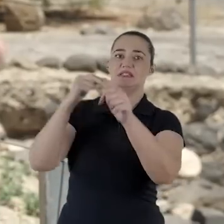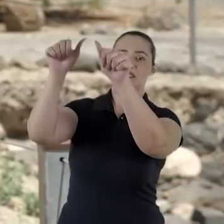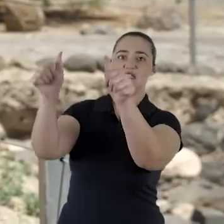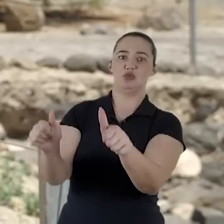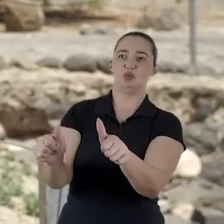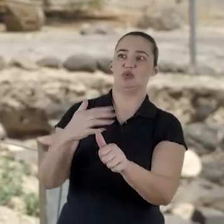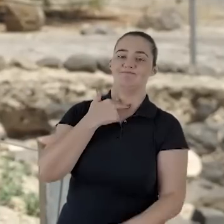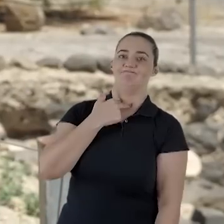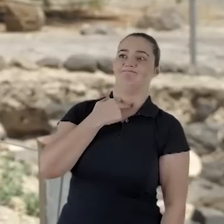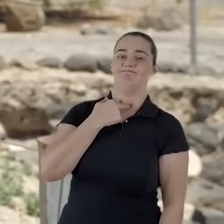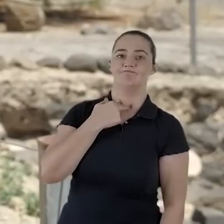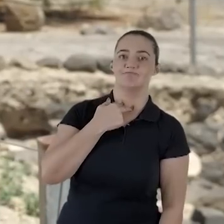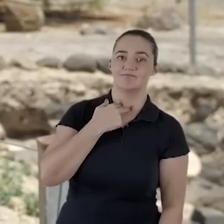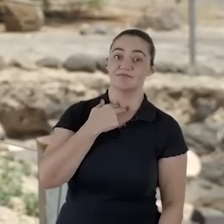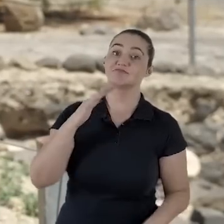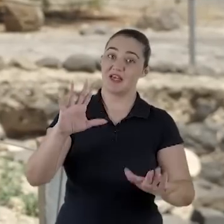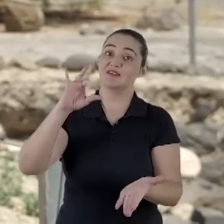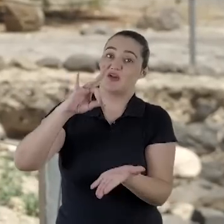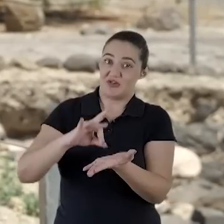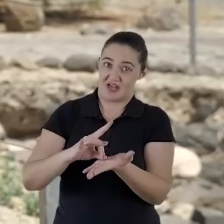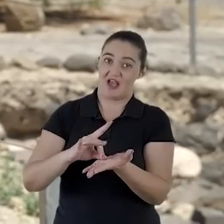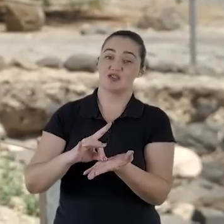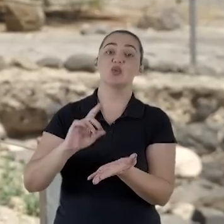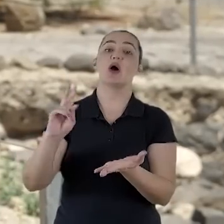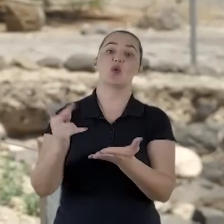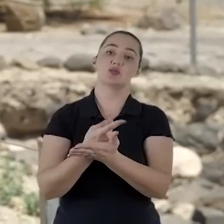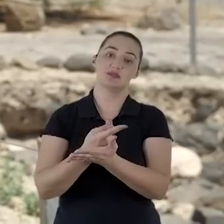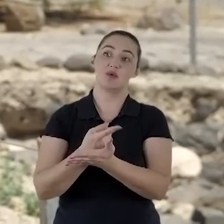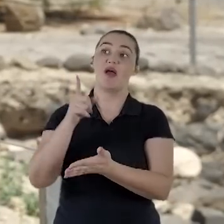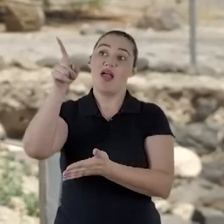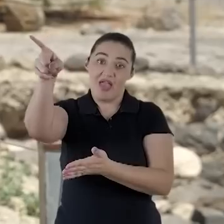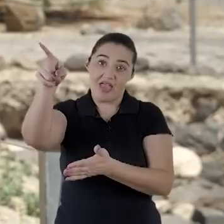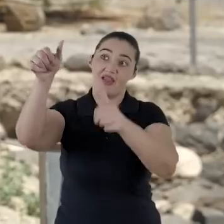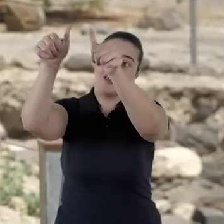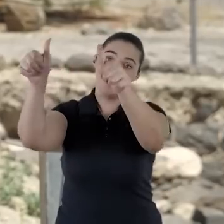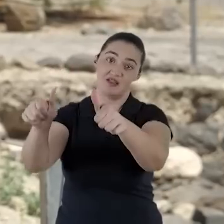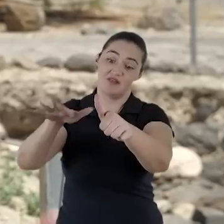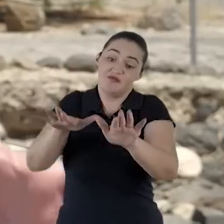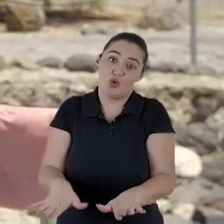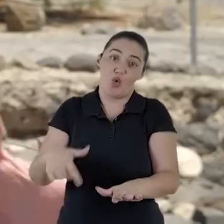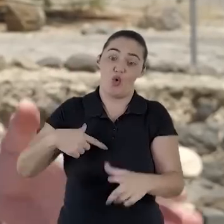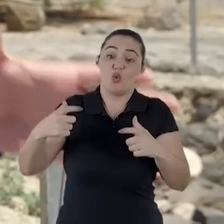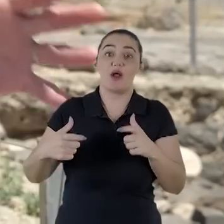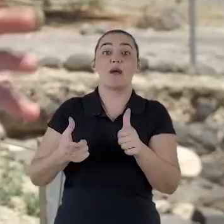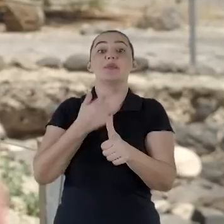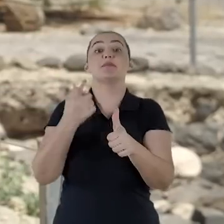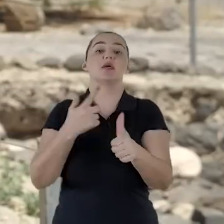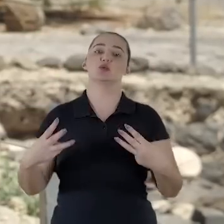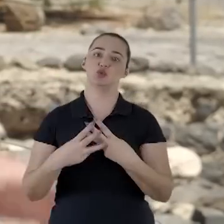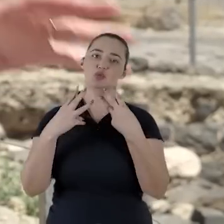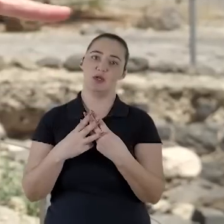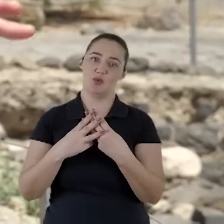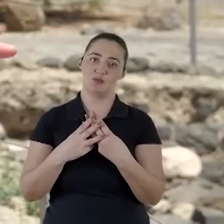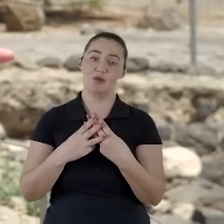aqui. Na verdade, ela veio ao meu território e não ao contrário. Então, ele